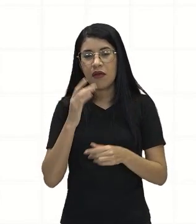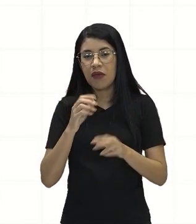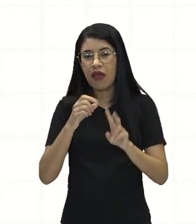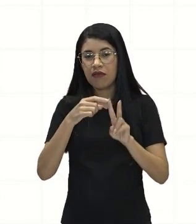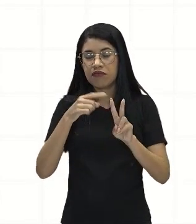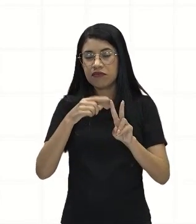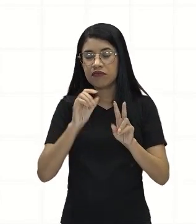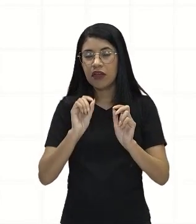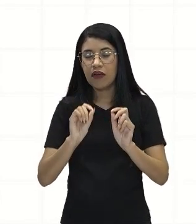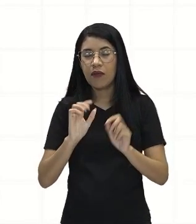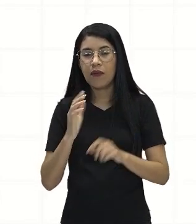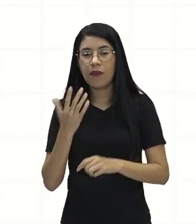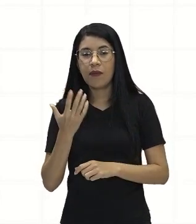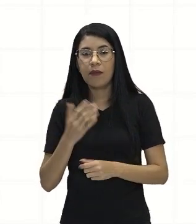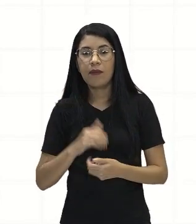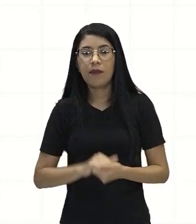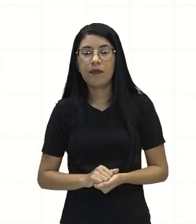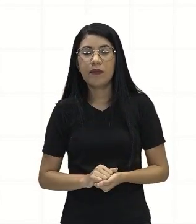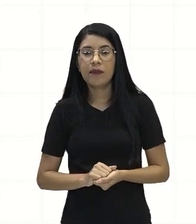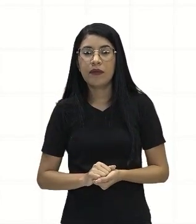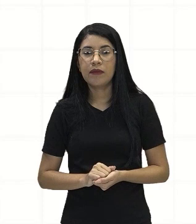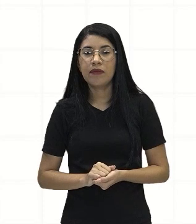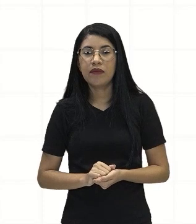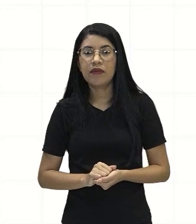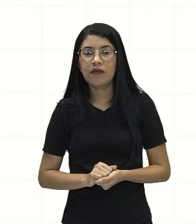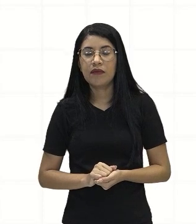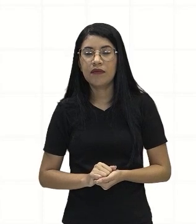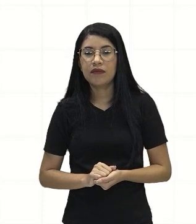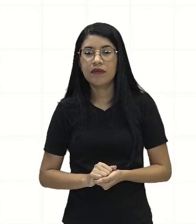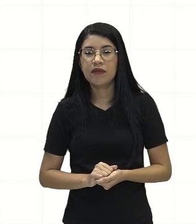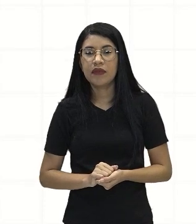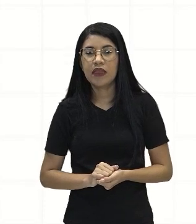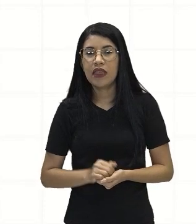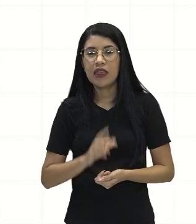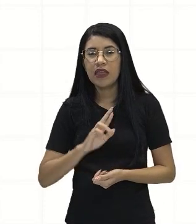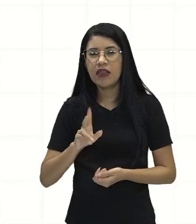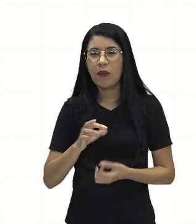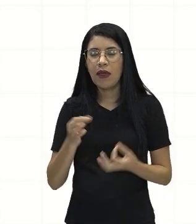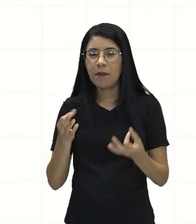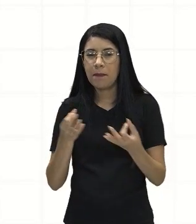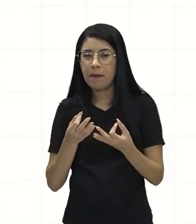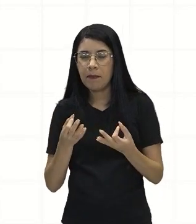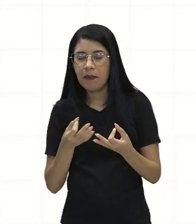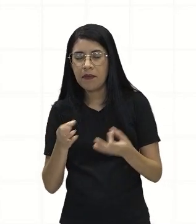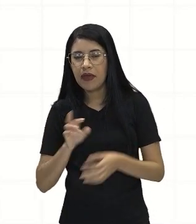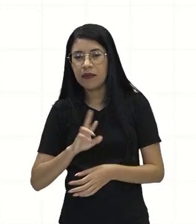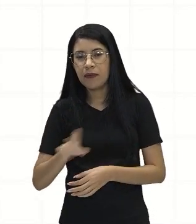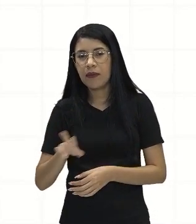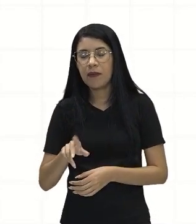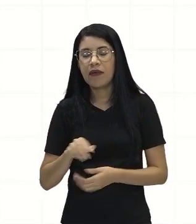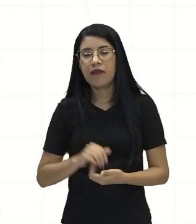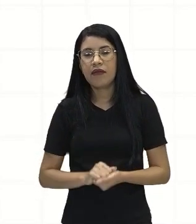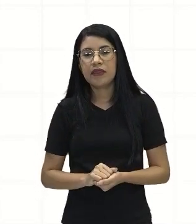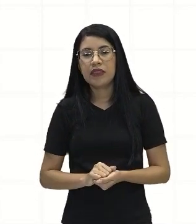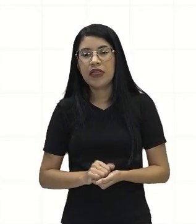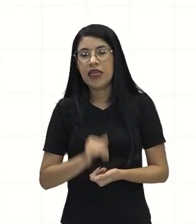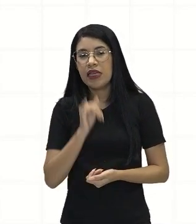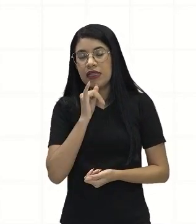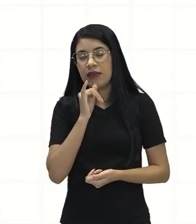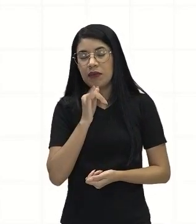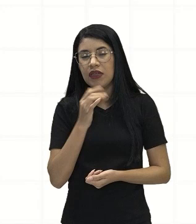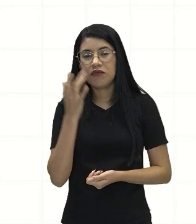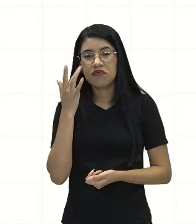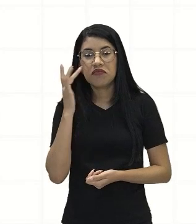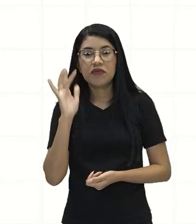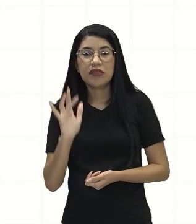ela é desconhecida, que são aqueles dos casos que não são quadrados perfeitos, que nós já estamos acostumados. Quando ele é desconhecida,